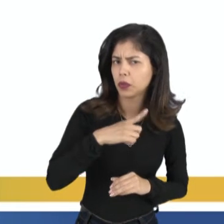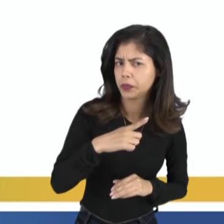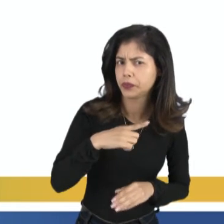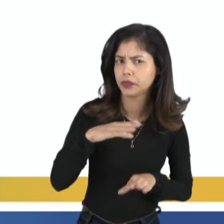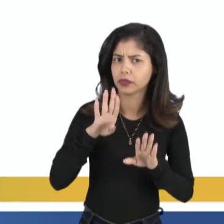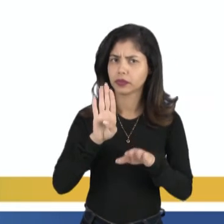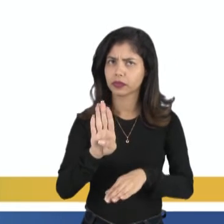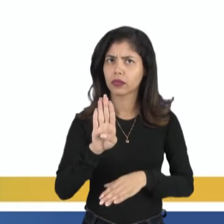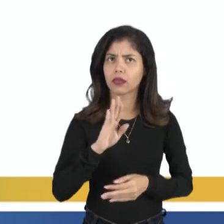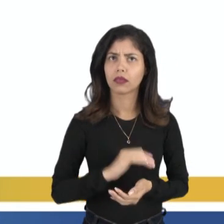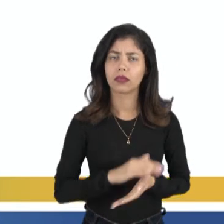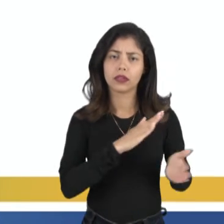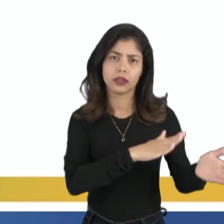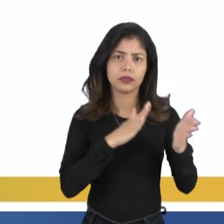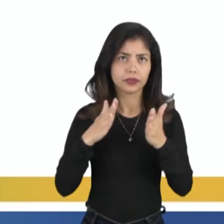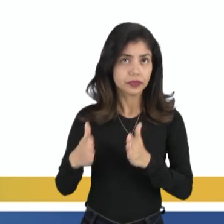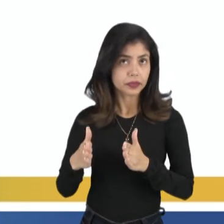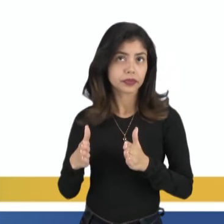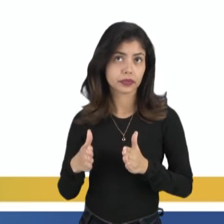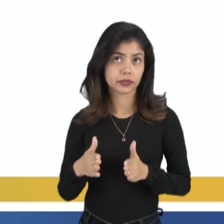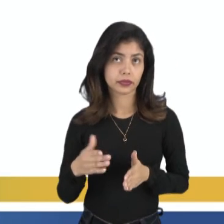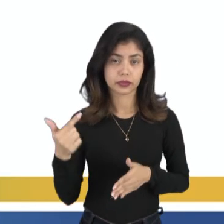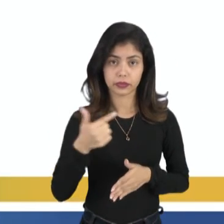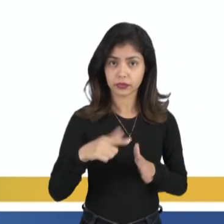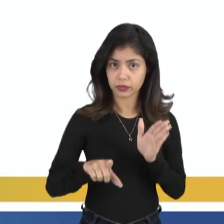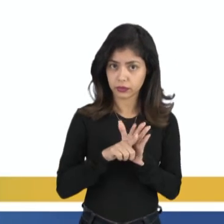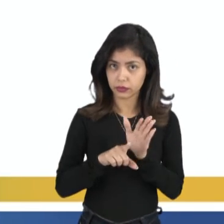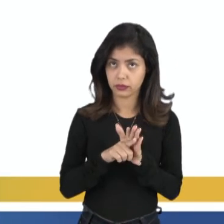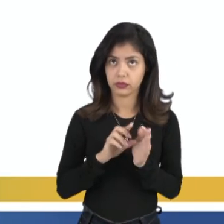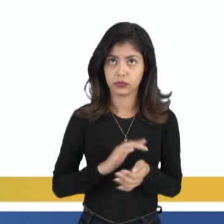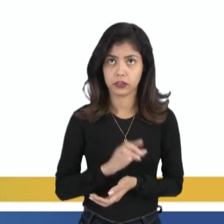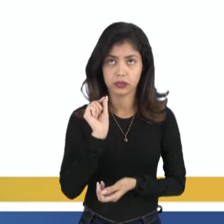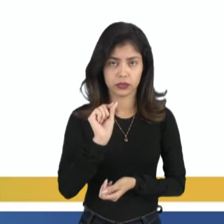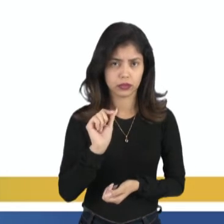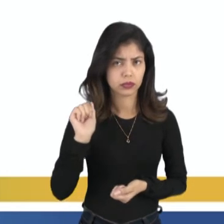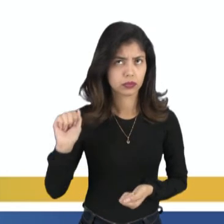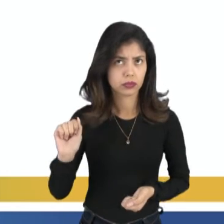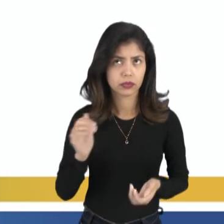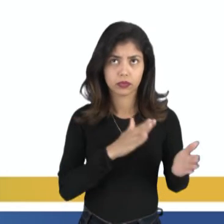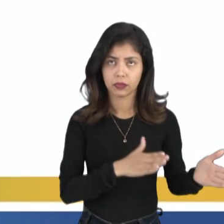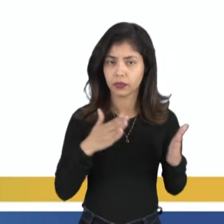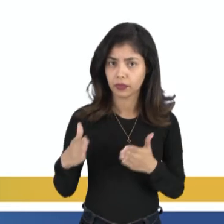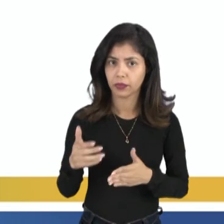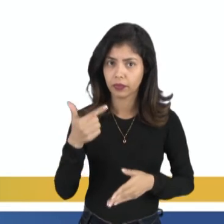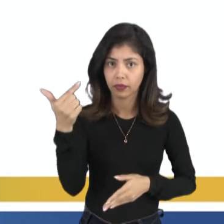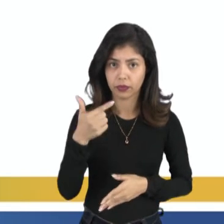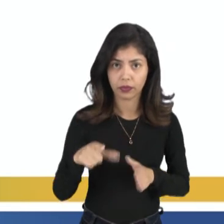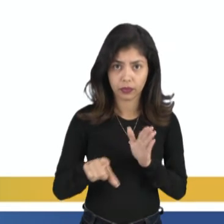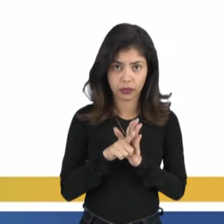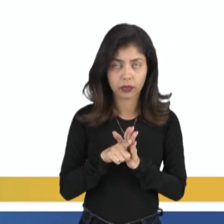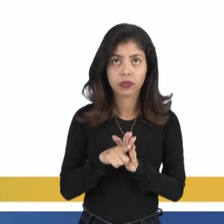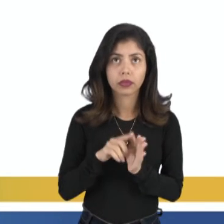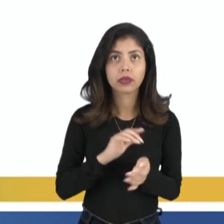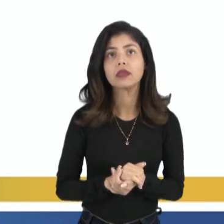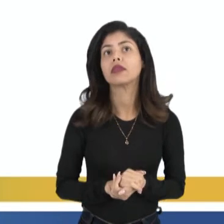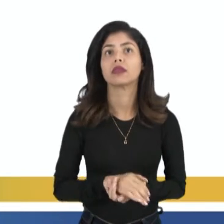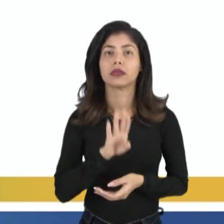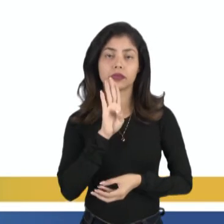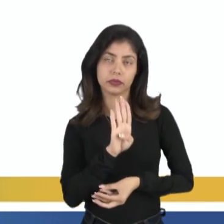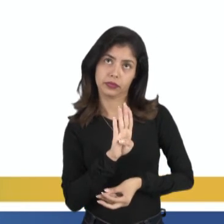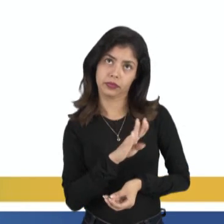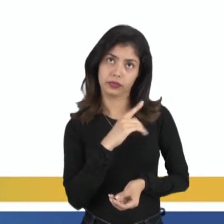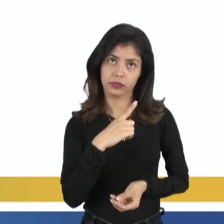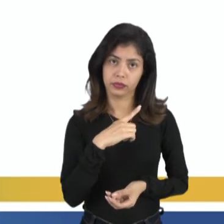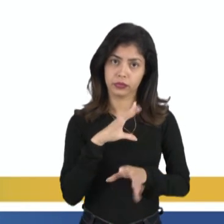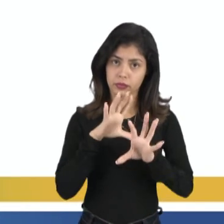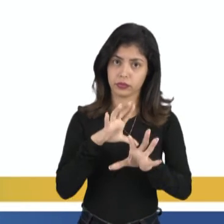no bloco B partindo aqui da segunda lei de Newton? E o que tem no bloco A partindo também da segunda lei de Newton? No bloco B,